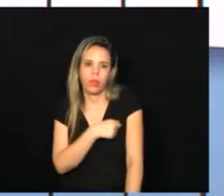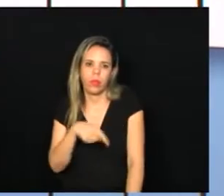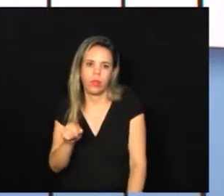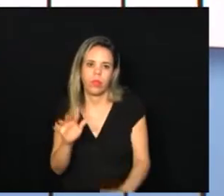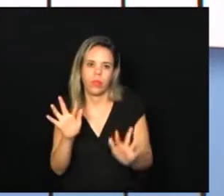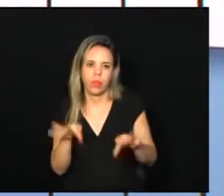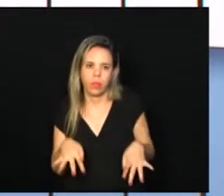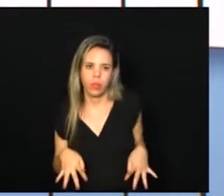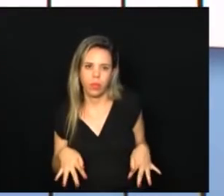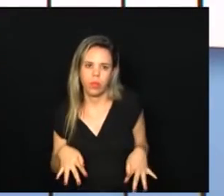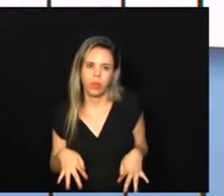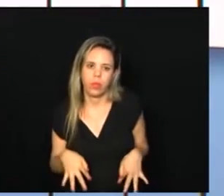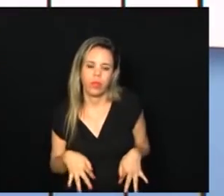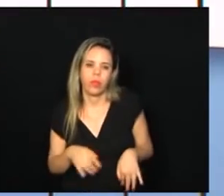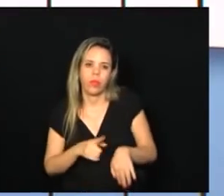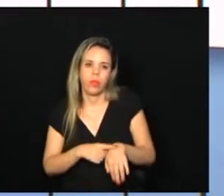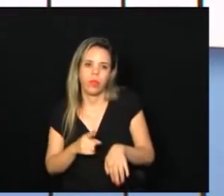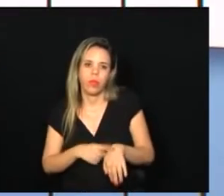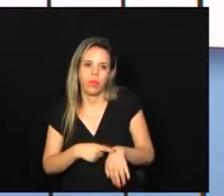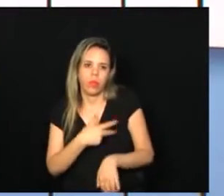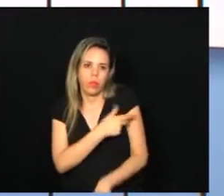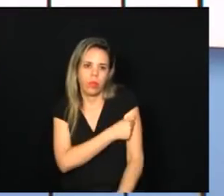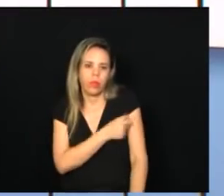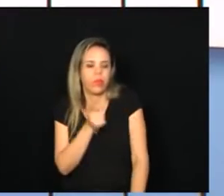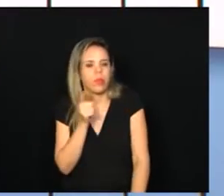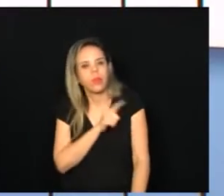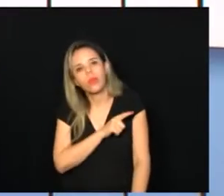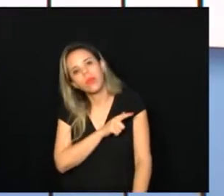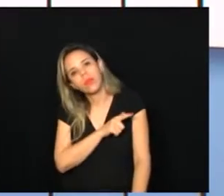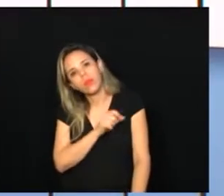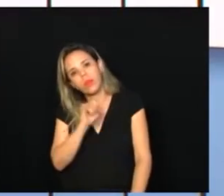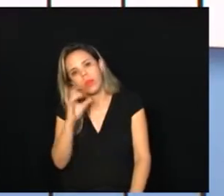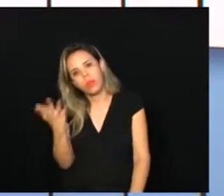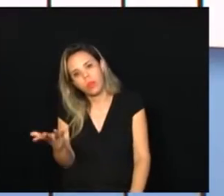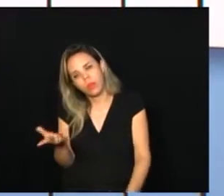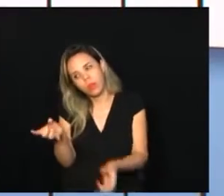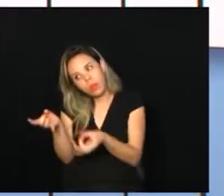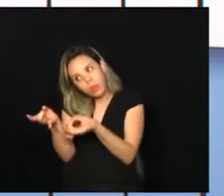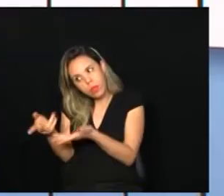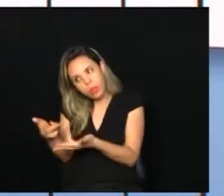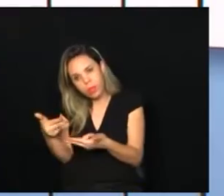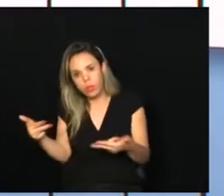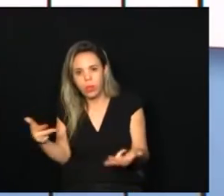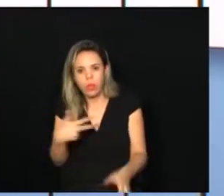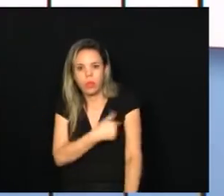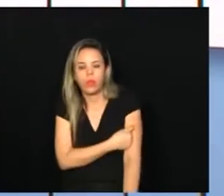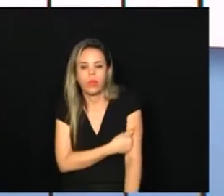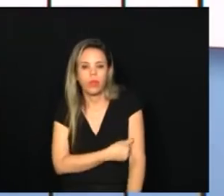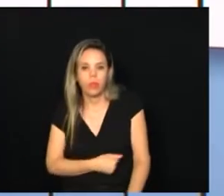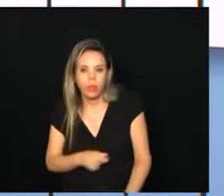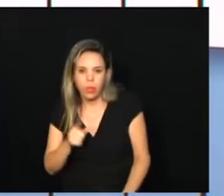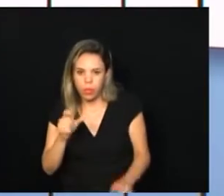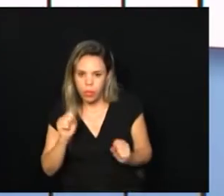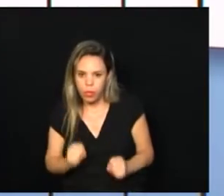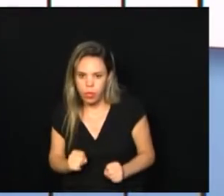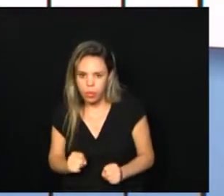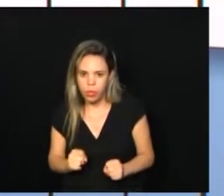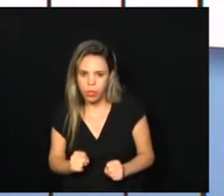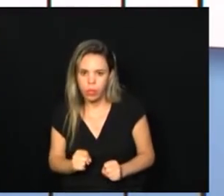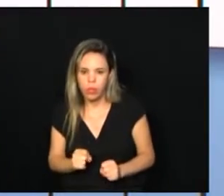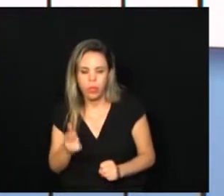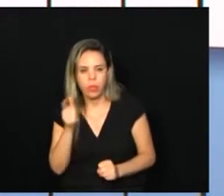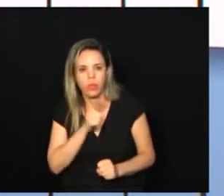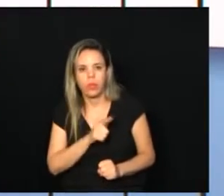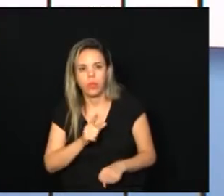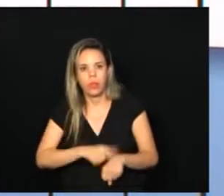no finalzinho do expediente para a vacinação. Caso tenha sobrado alguma dose, você pode se candidatar